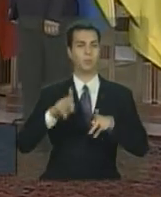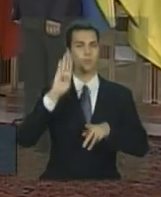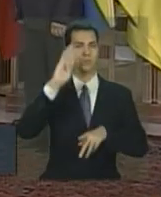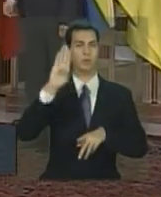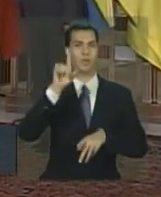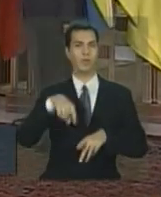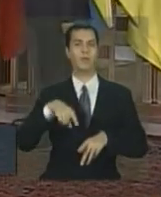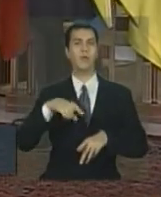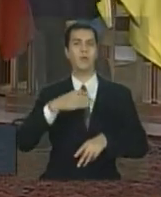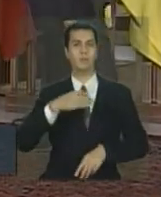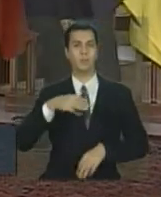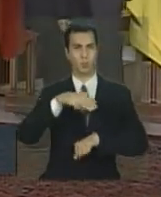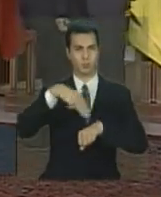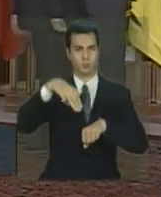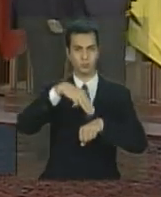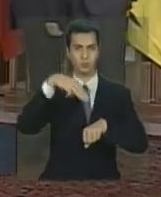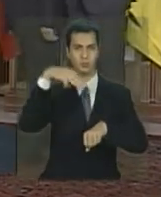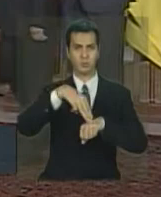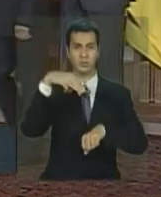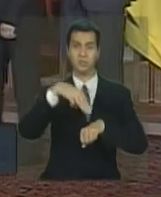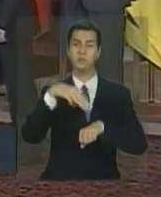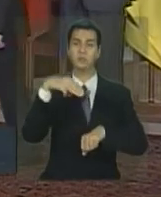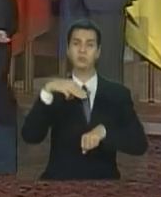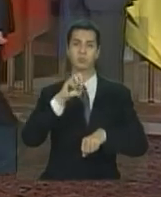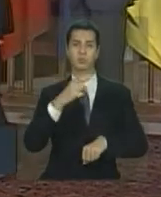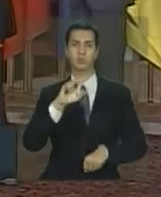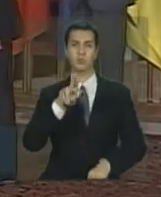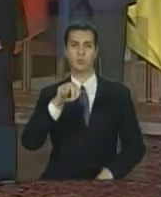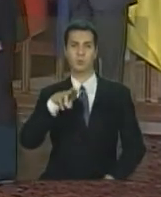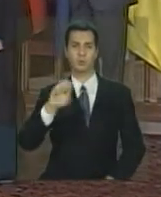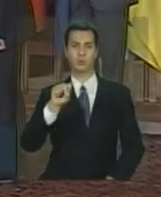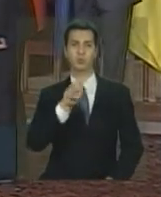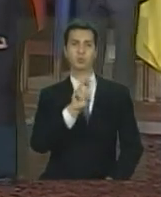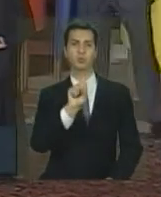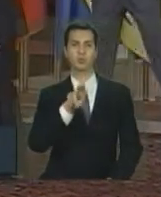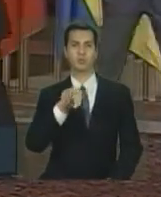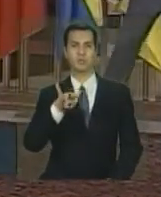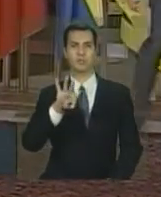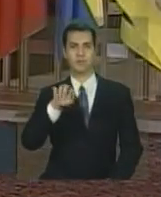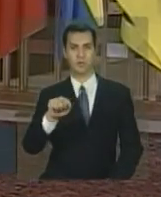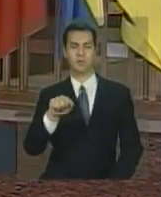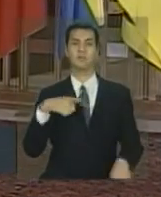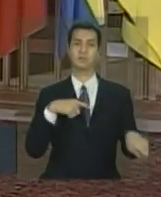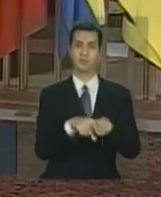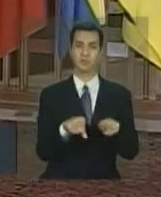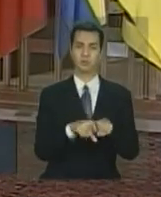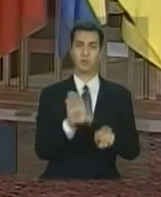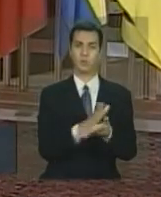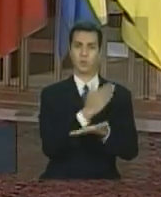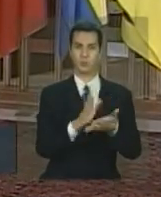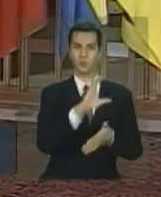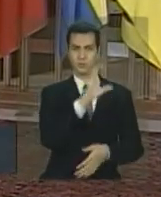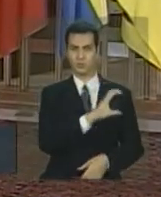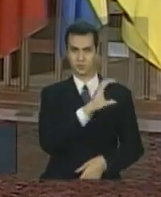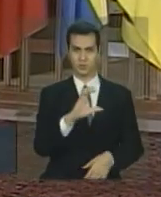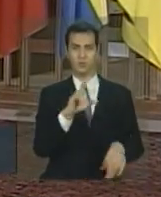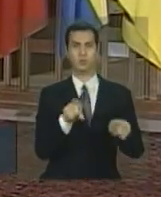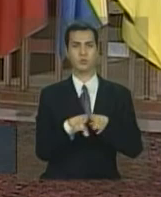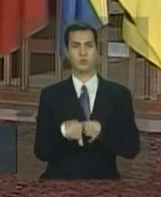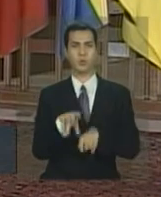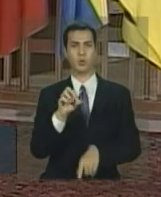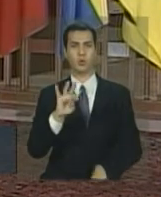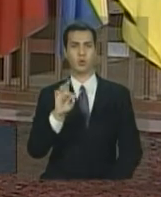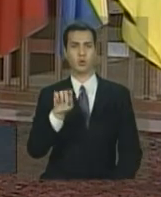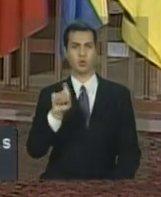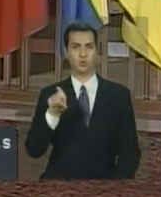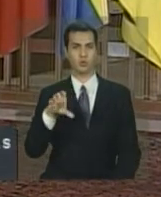Os cristãos são em torno de 10% da população e são ortodoxos e católicos de rito